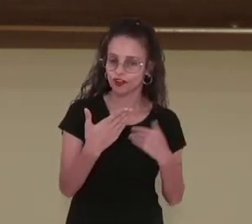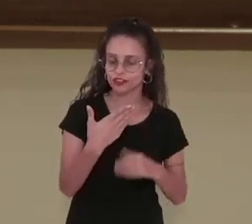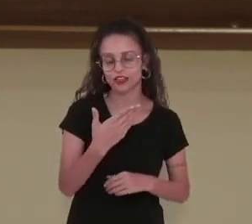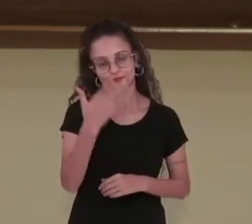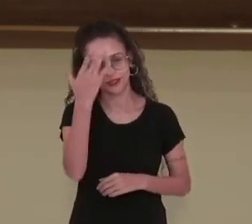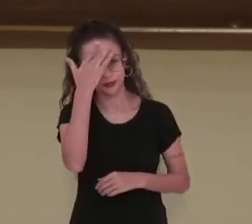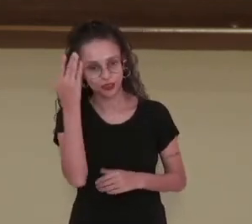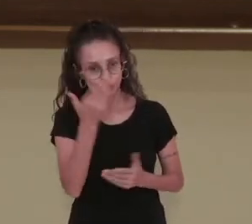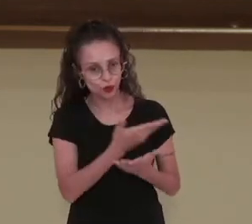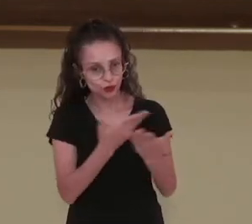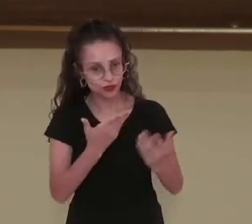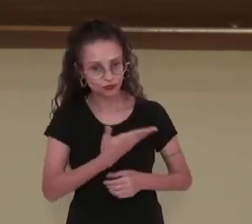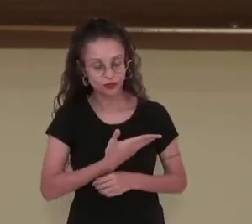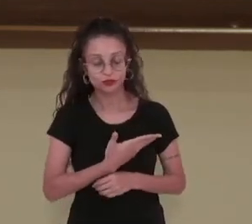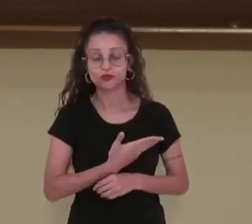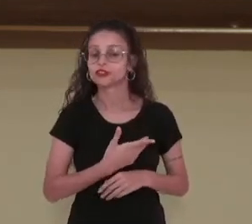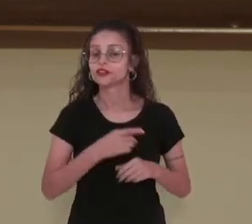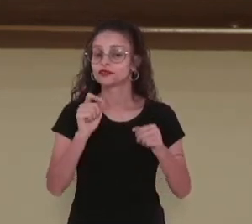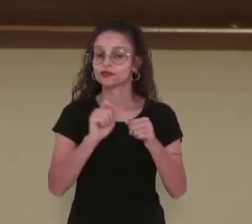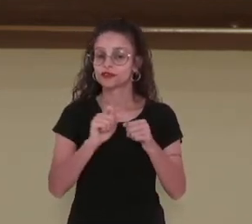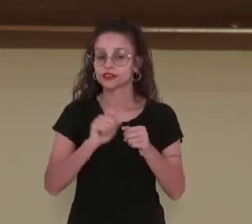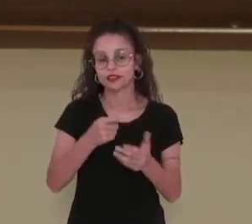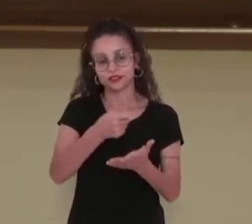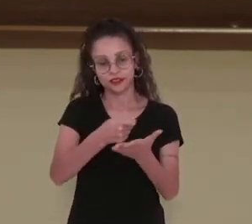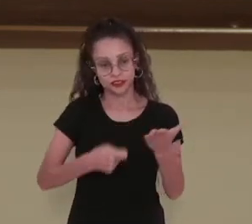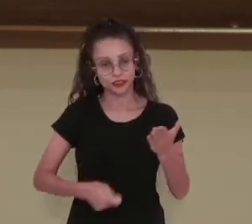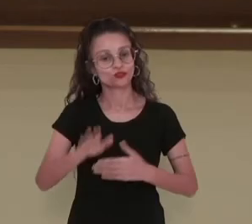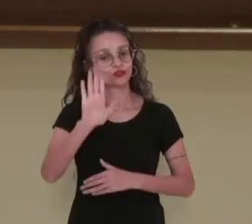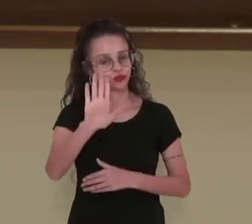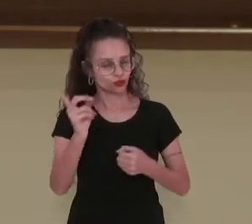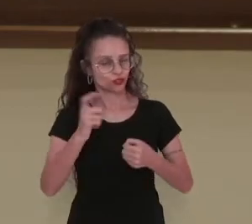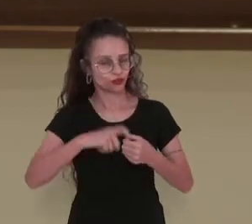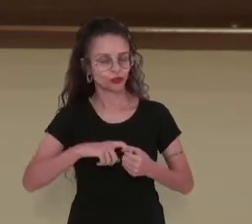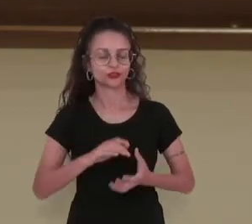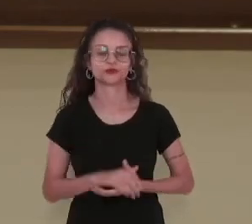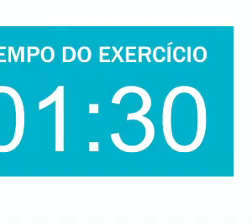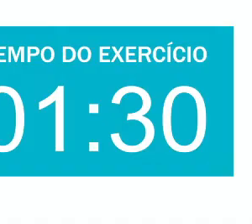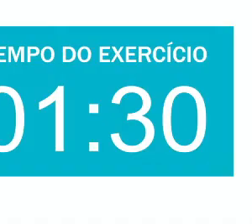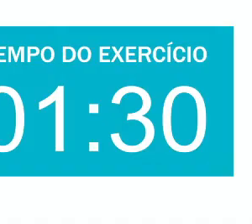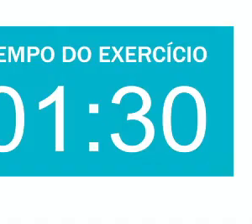pessoas, fazer essa escrita e eu já volto.